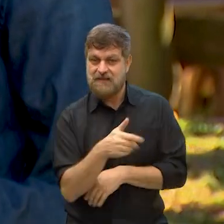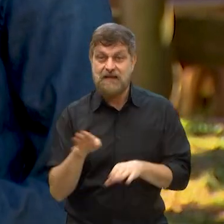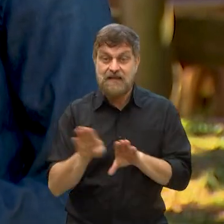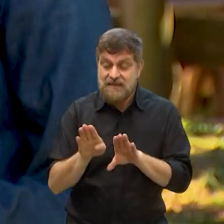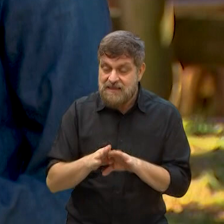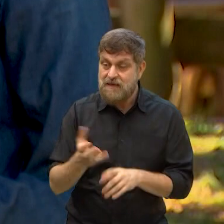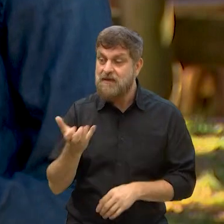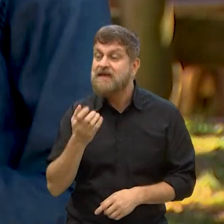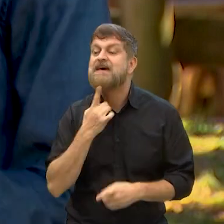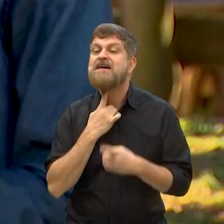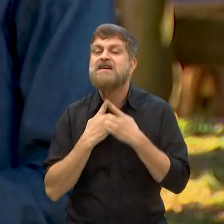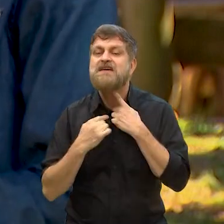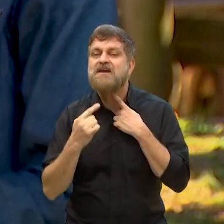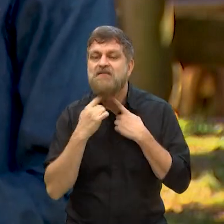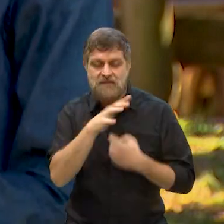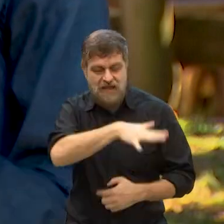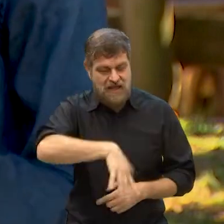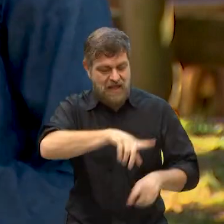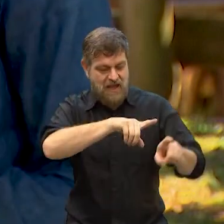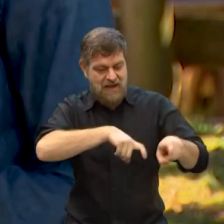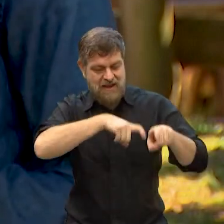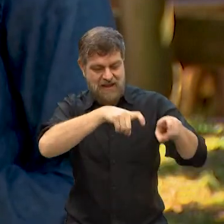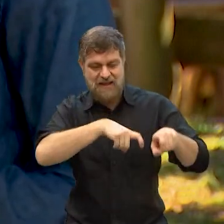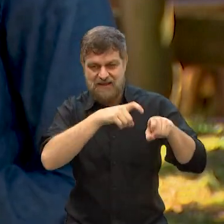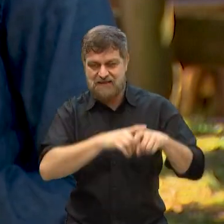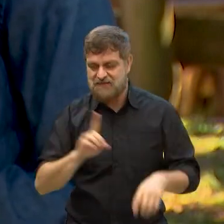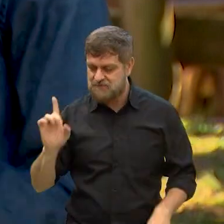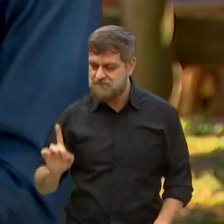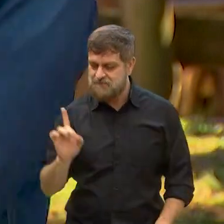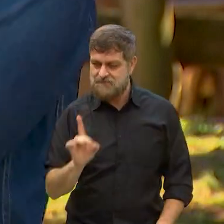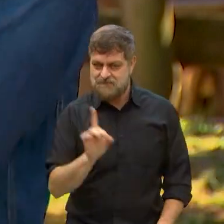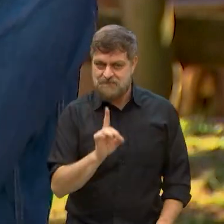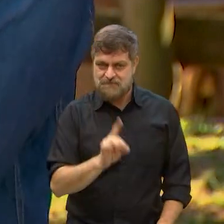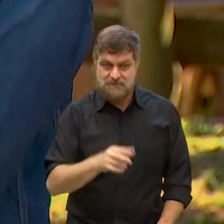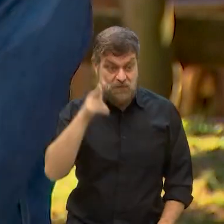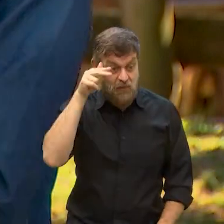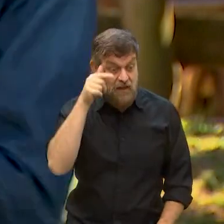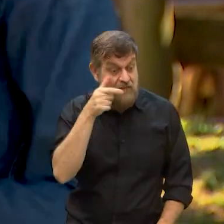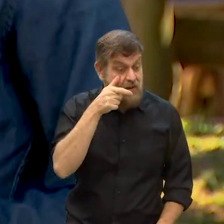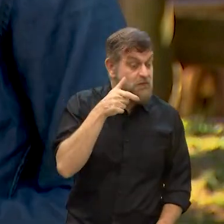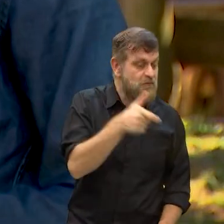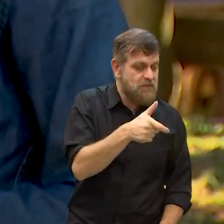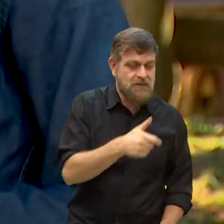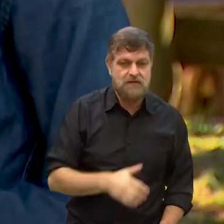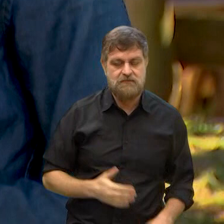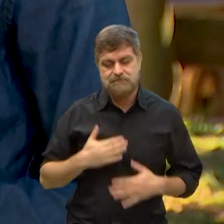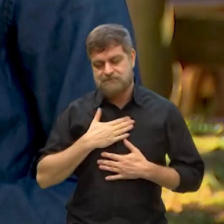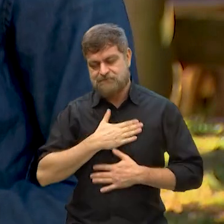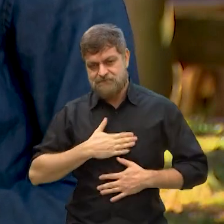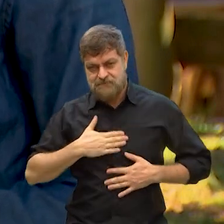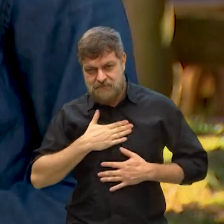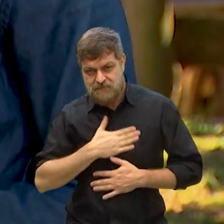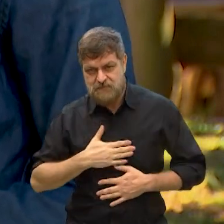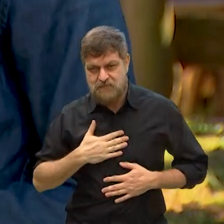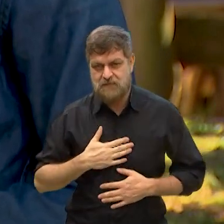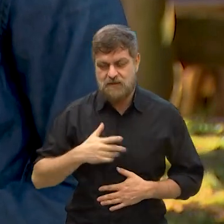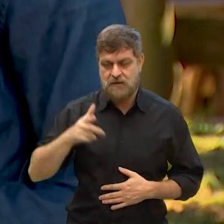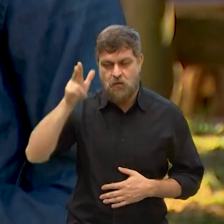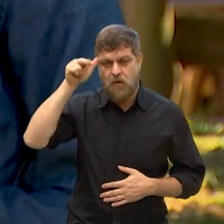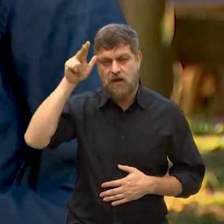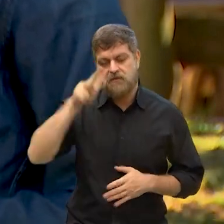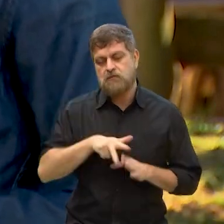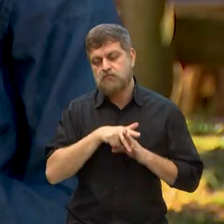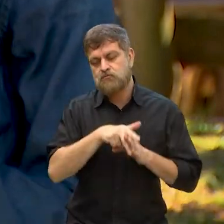para as pessoas. E as pessoas de lá também querem estar aqui nesse mundo, né? Participar disso daí, ver os cavalos. Então é